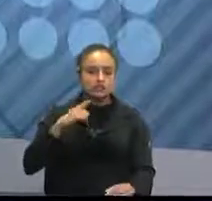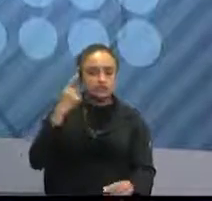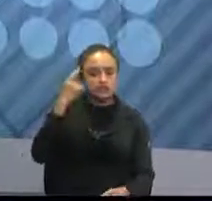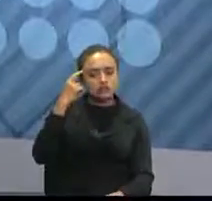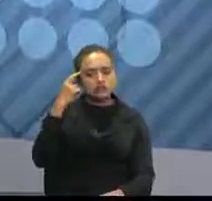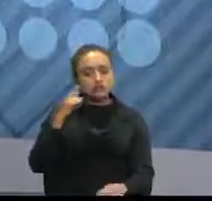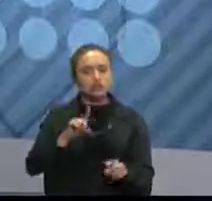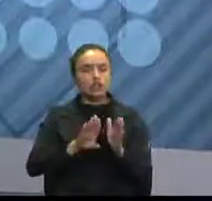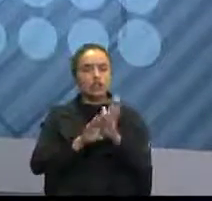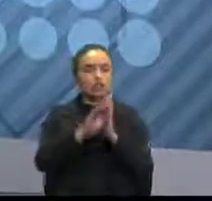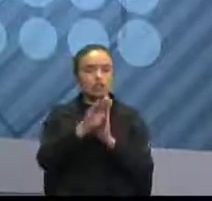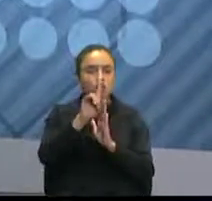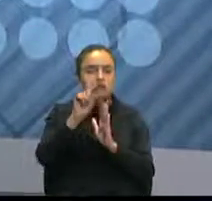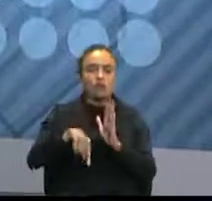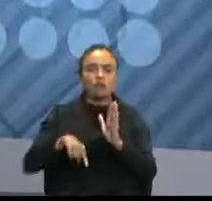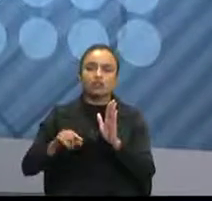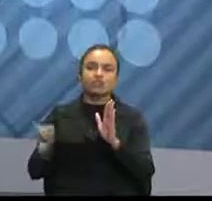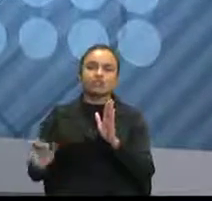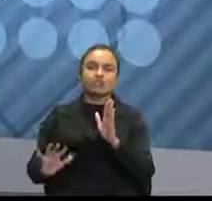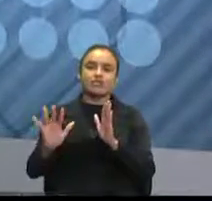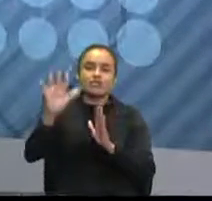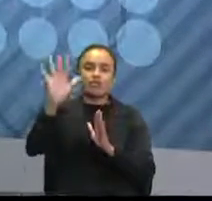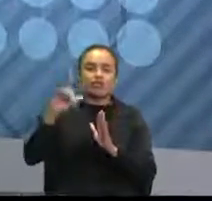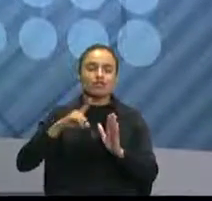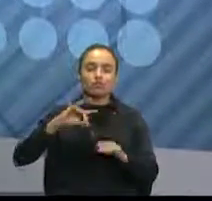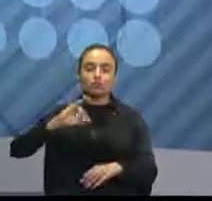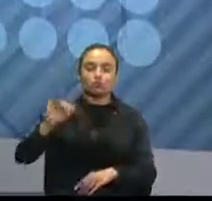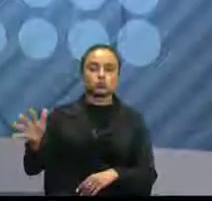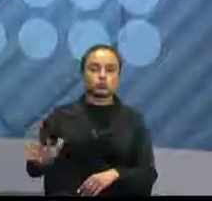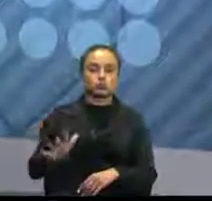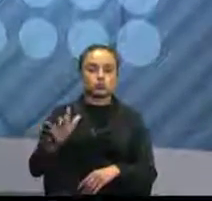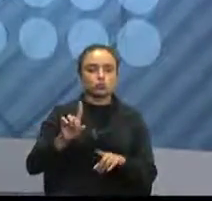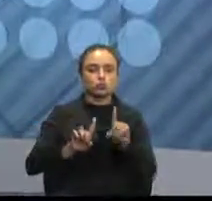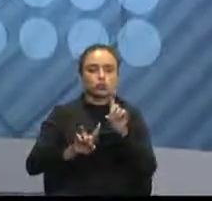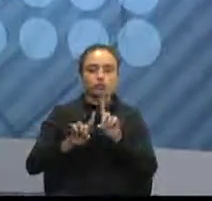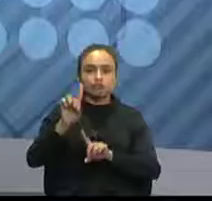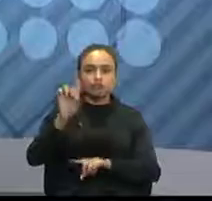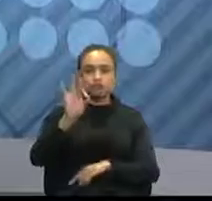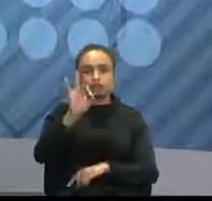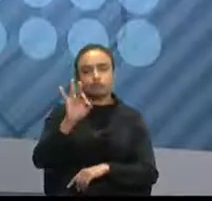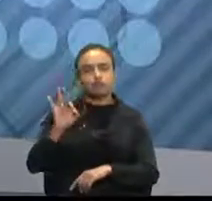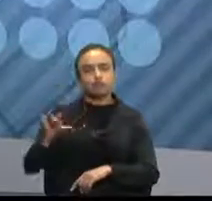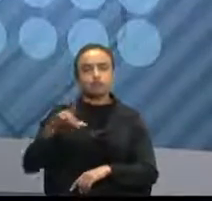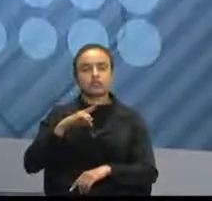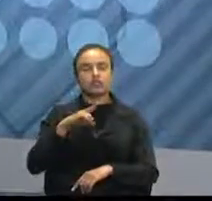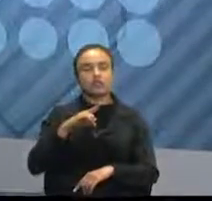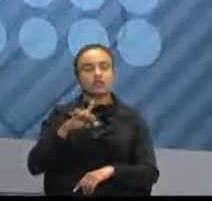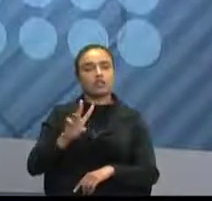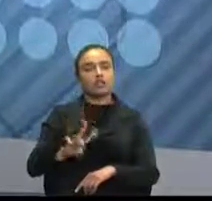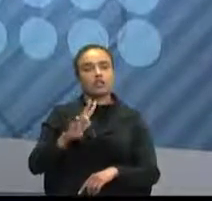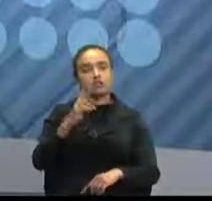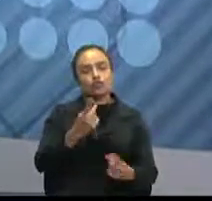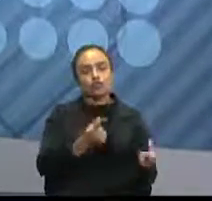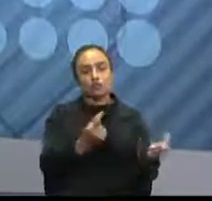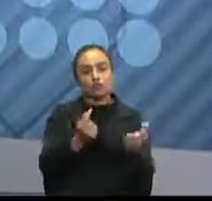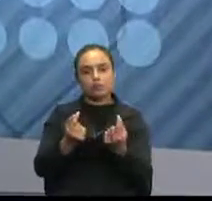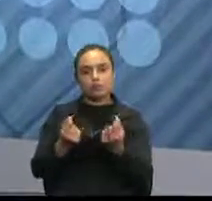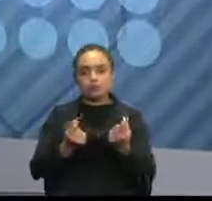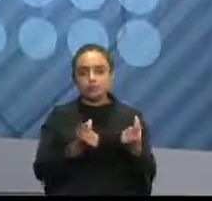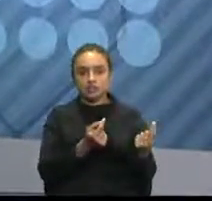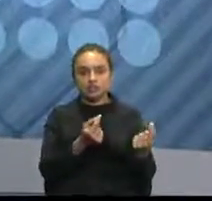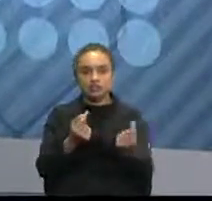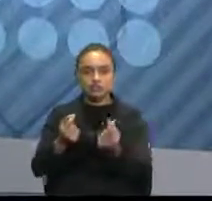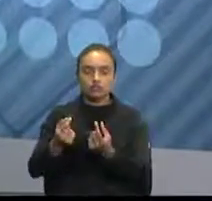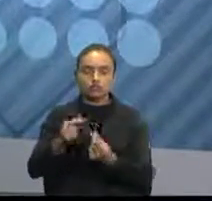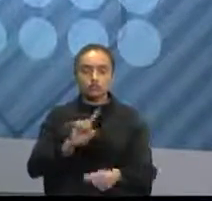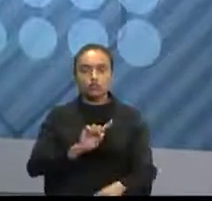exemplo da inflação alta de juros podem muitas vezes aí tem uma folha de capital isso pode levar a uma valorização do dólar é que está acontecendo hoje